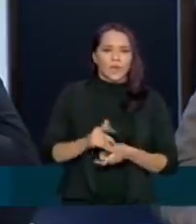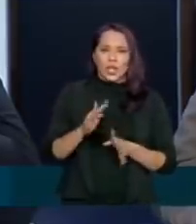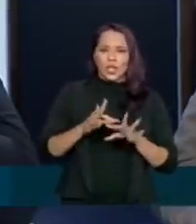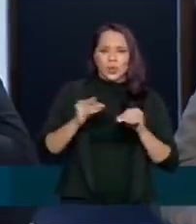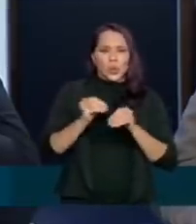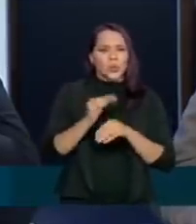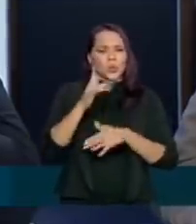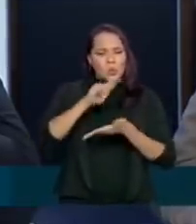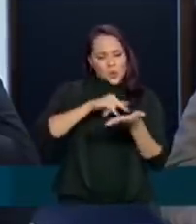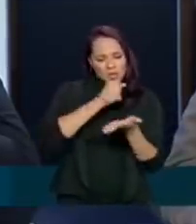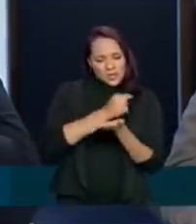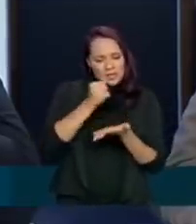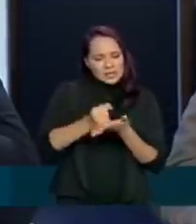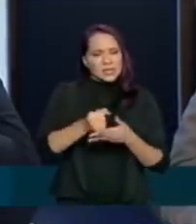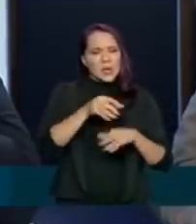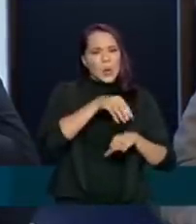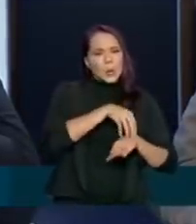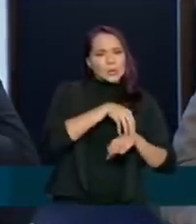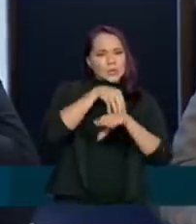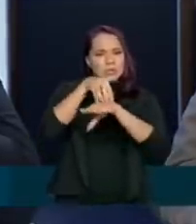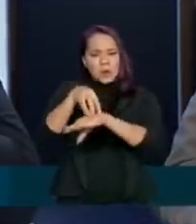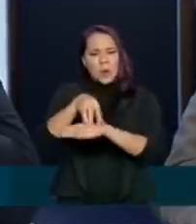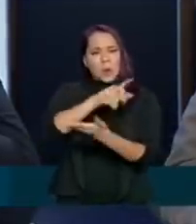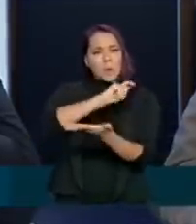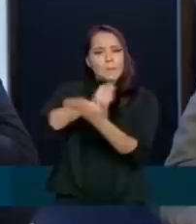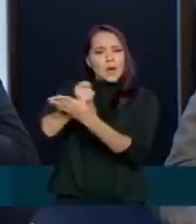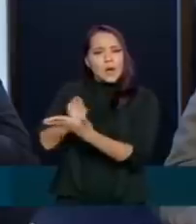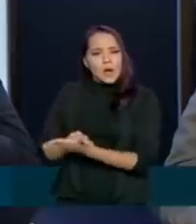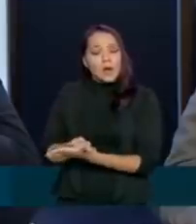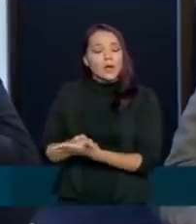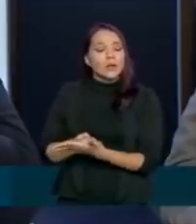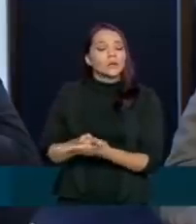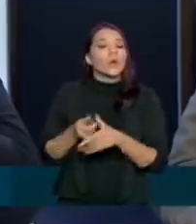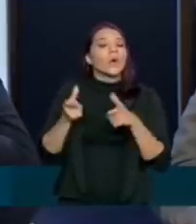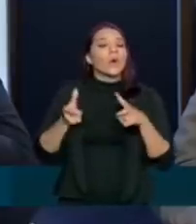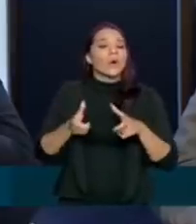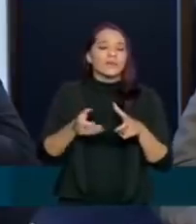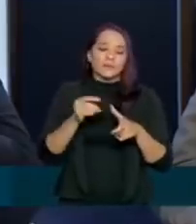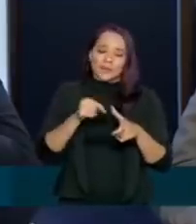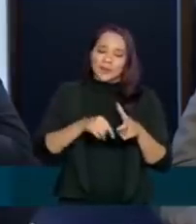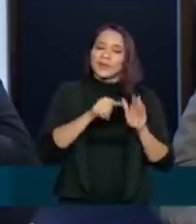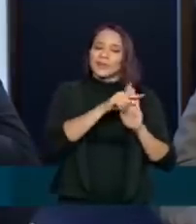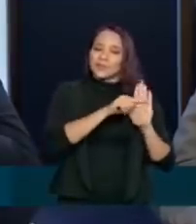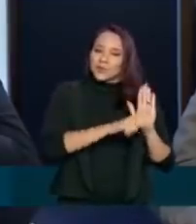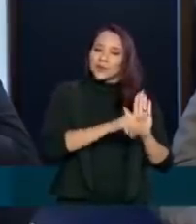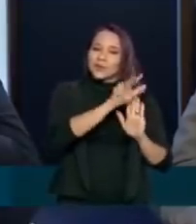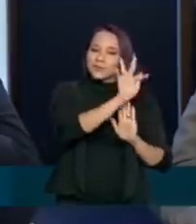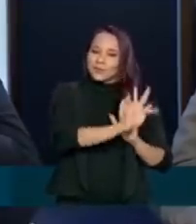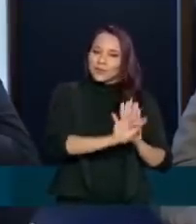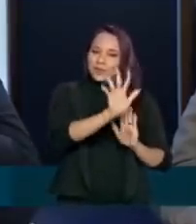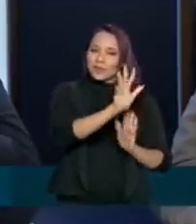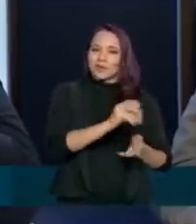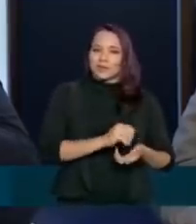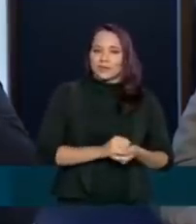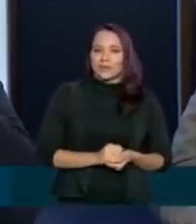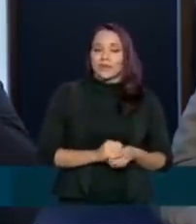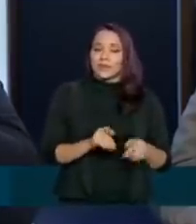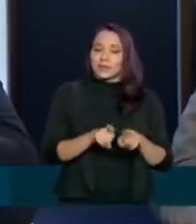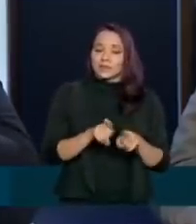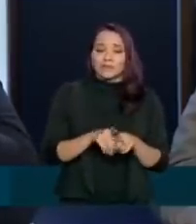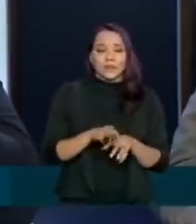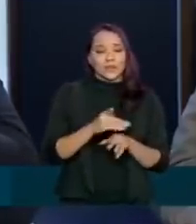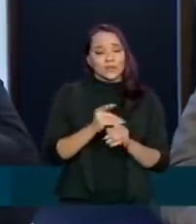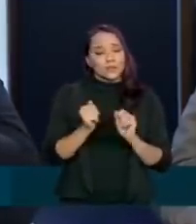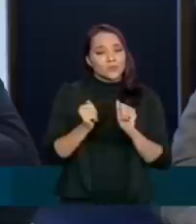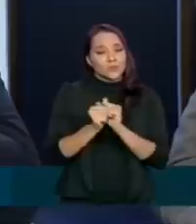logística, contratação, transporte e pagamento sai dos nossos programas federais, com também ligação direta